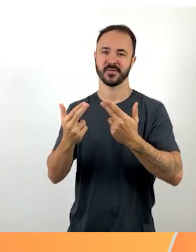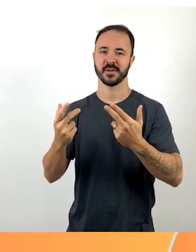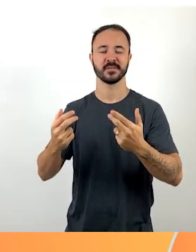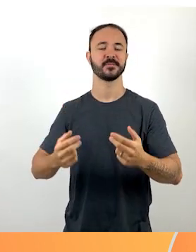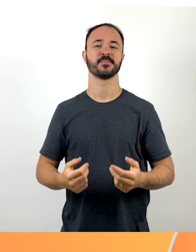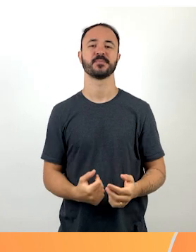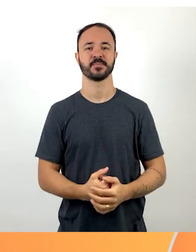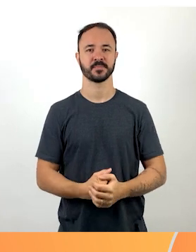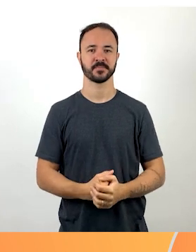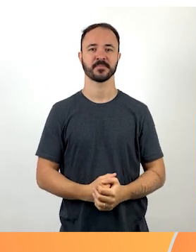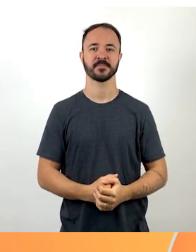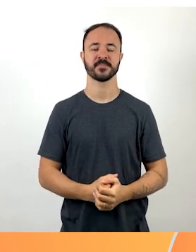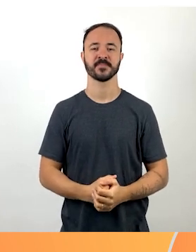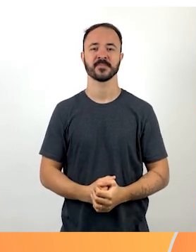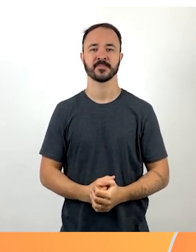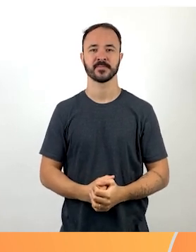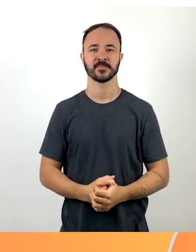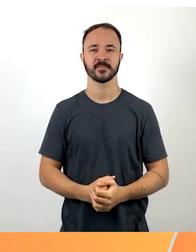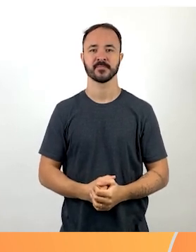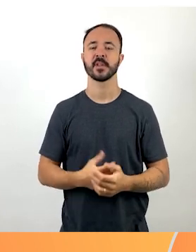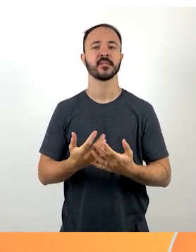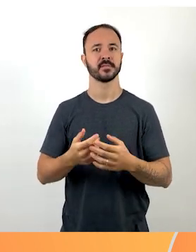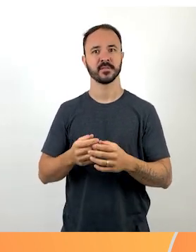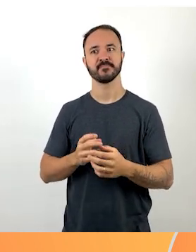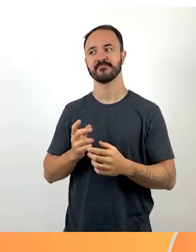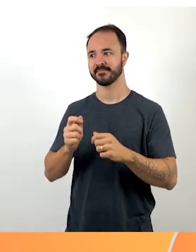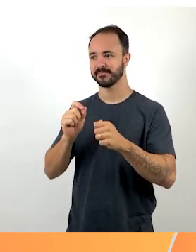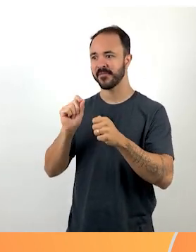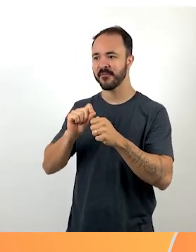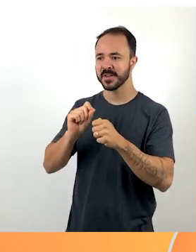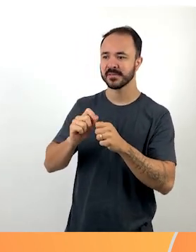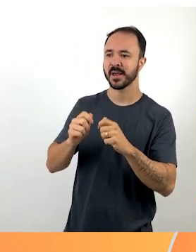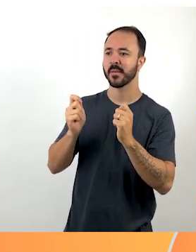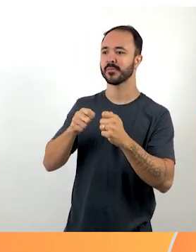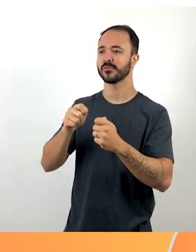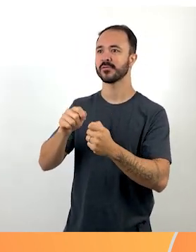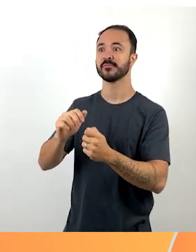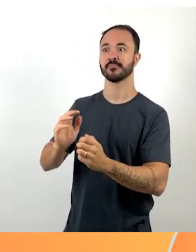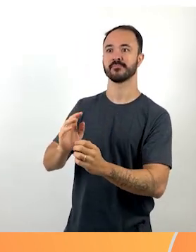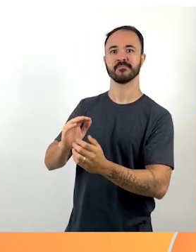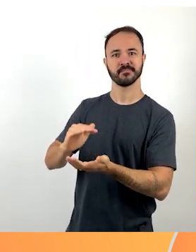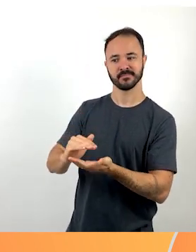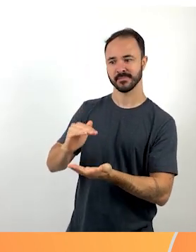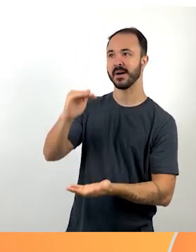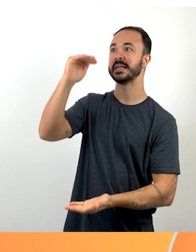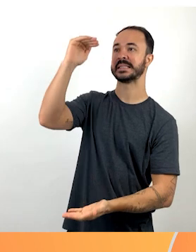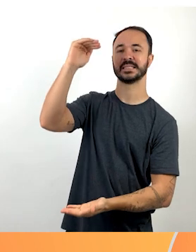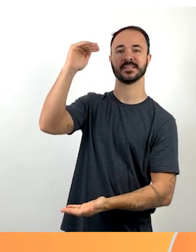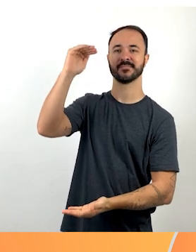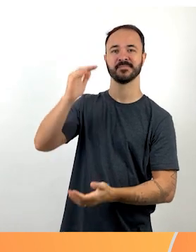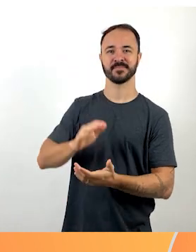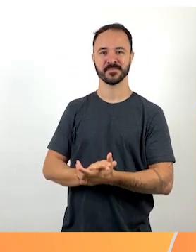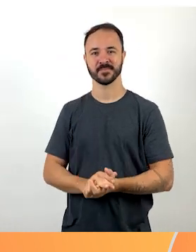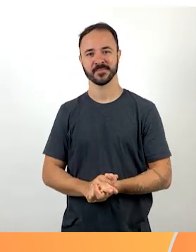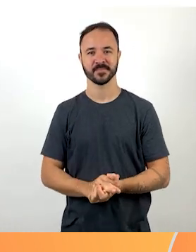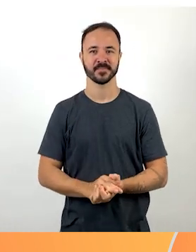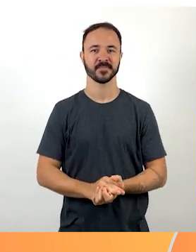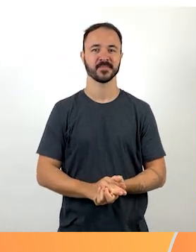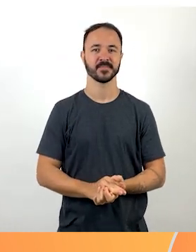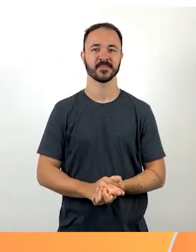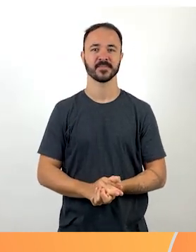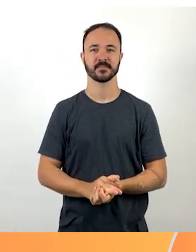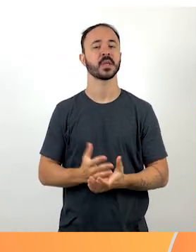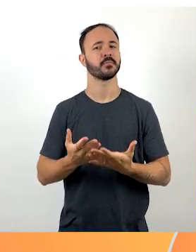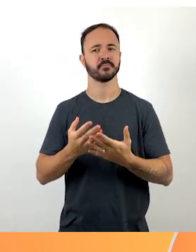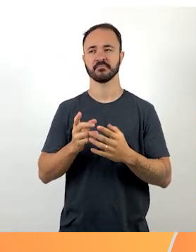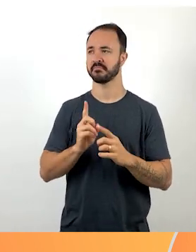e também a produção da horta vertical, que pode ser utilizada tanto como jardim, e como também uma horta vertical. Isso